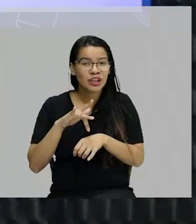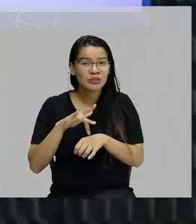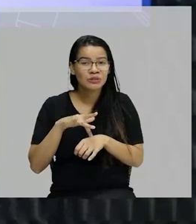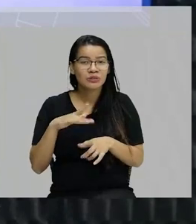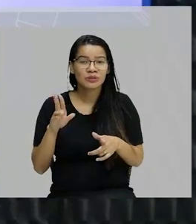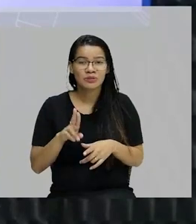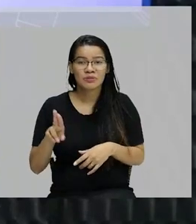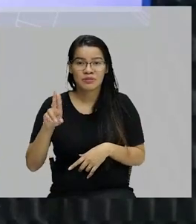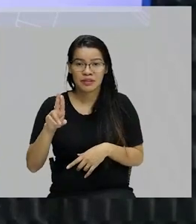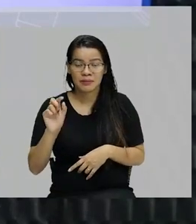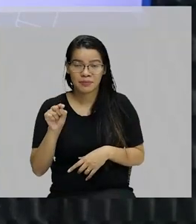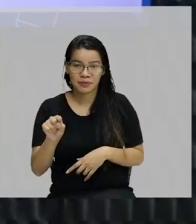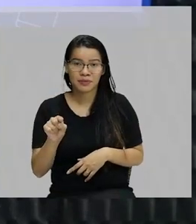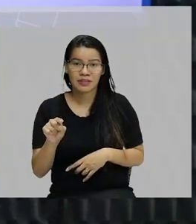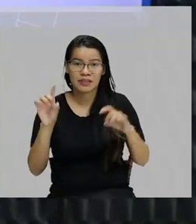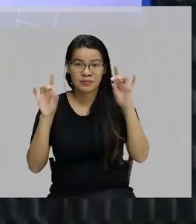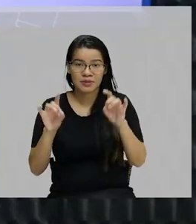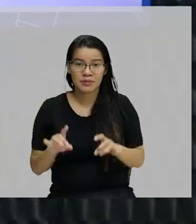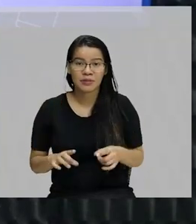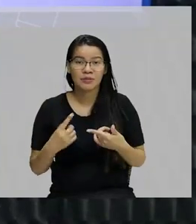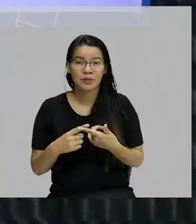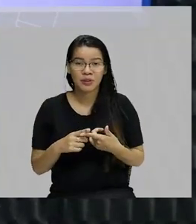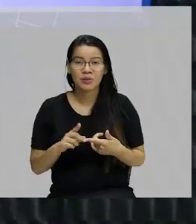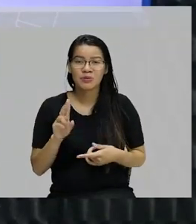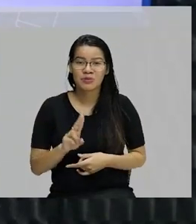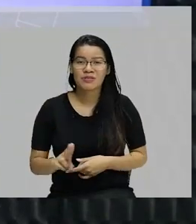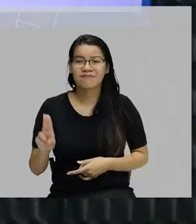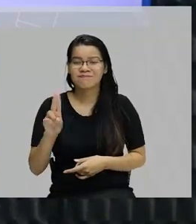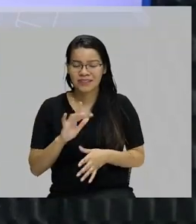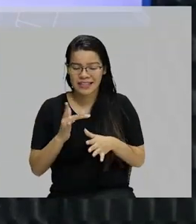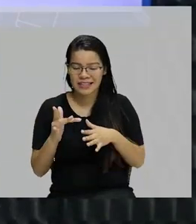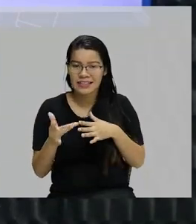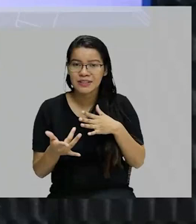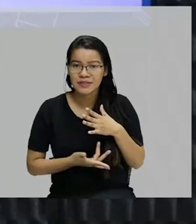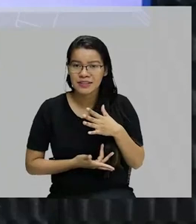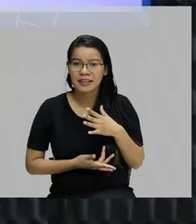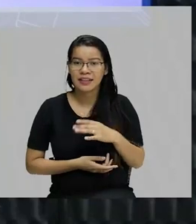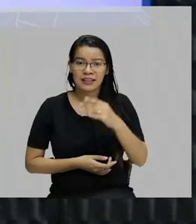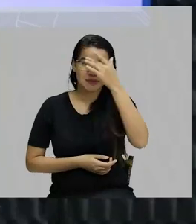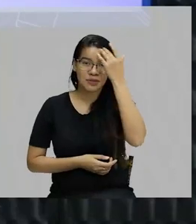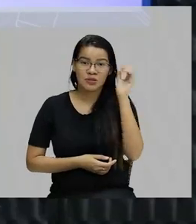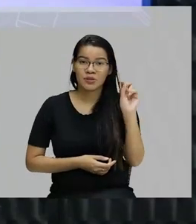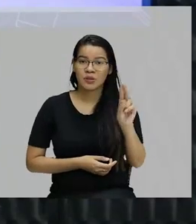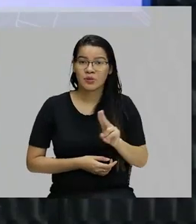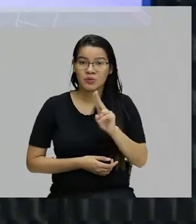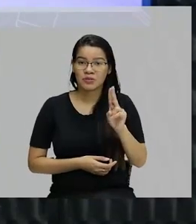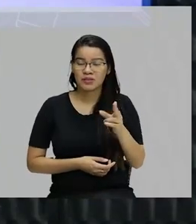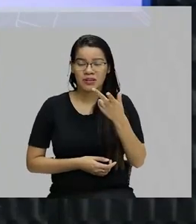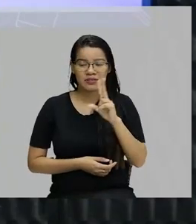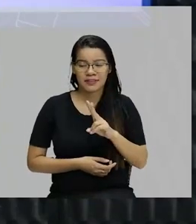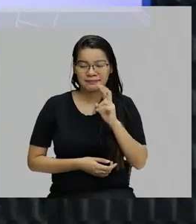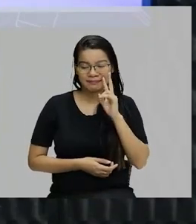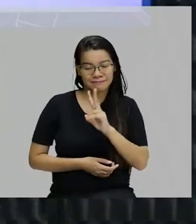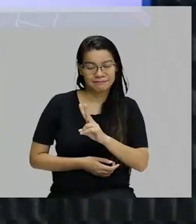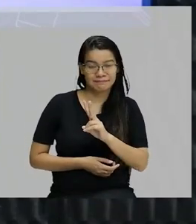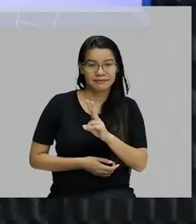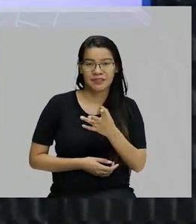uso demasiado das redes sociais né as pessoas que usam sinais de pontuação muitas vezes são chamadas de ultrapassada são chamada